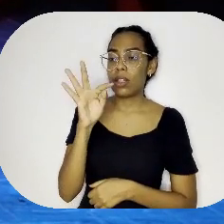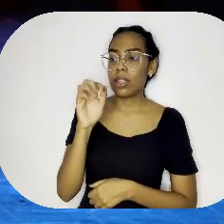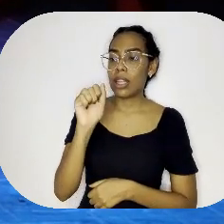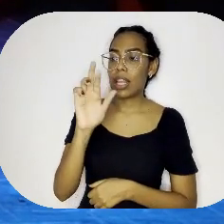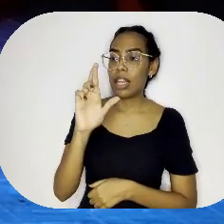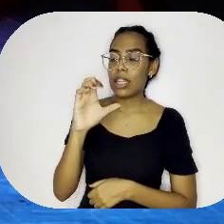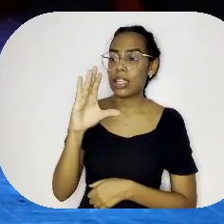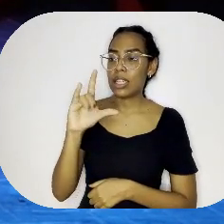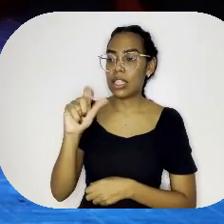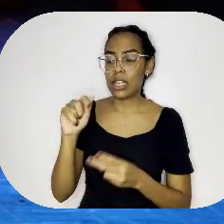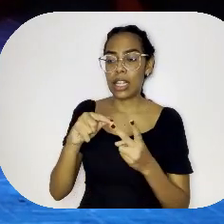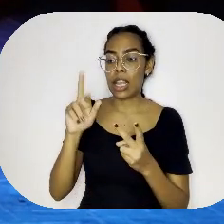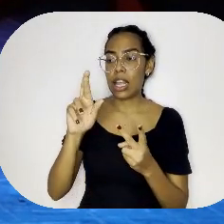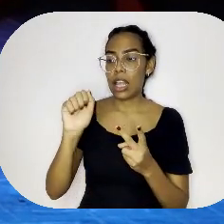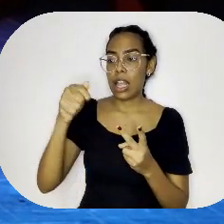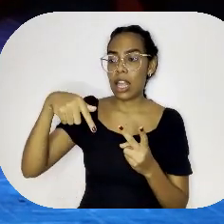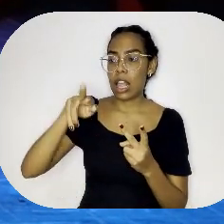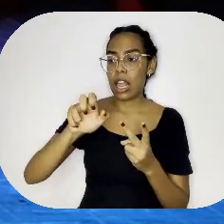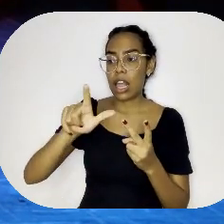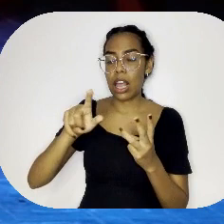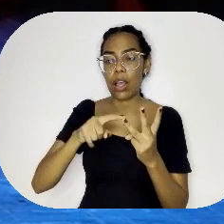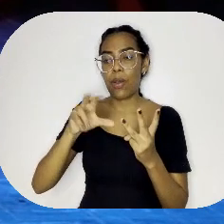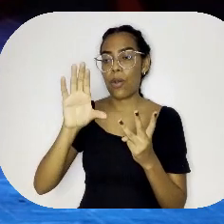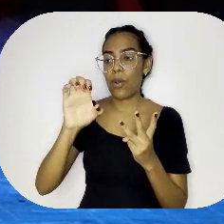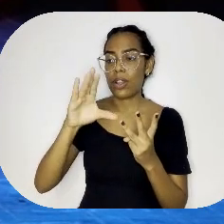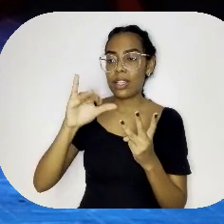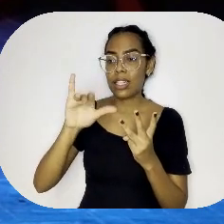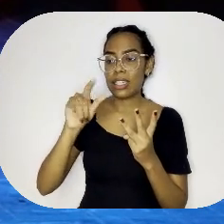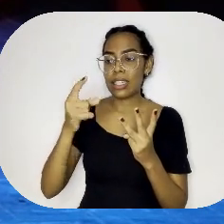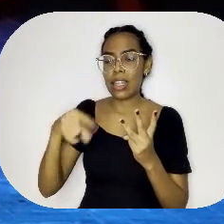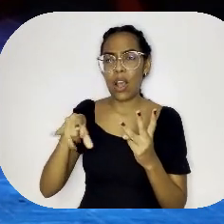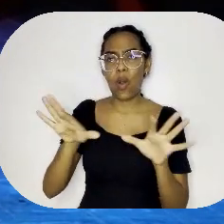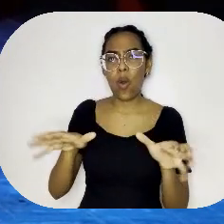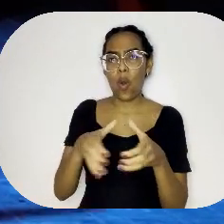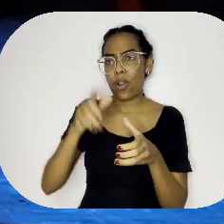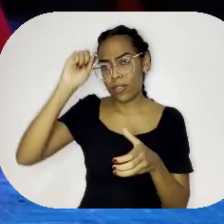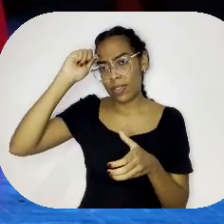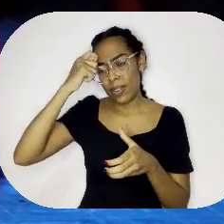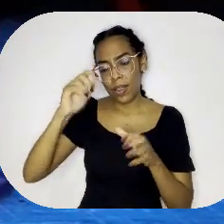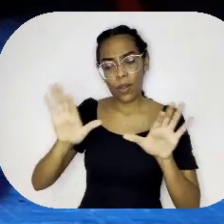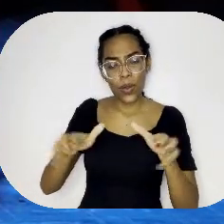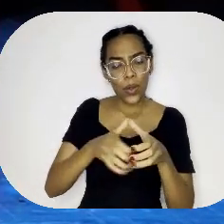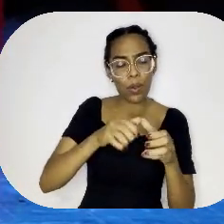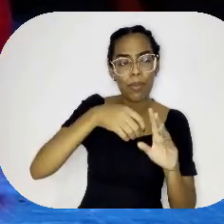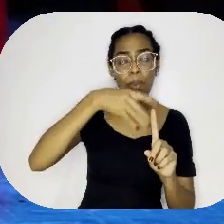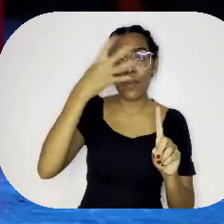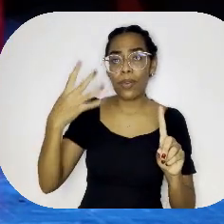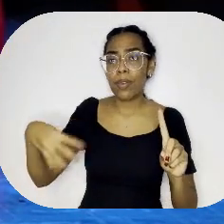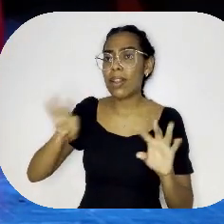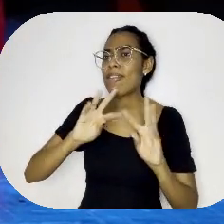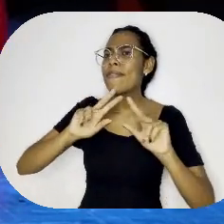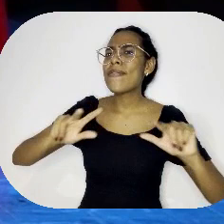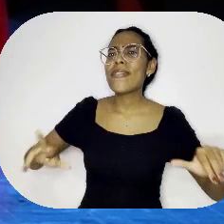estudou ainda e nem foi citado na escola, né? Tarsila do Amaral, Raquel de Queiroz, Conceição Evaristo, Elisa